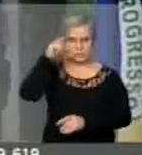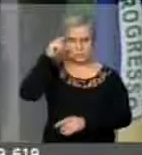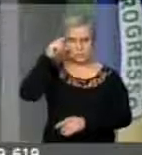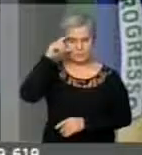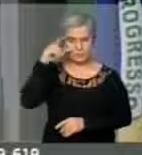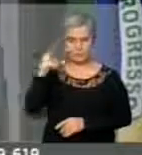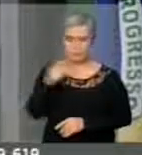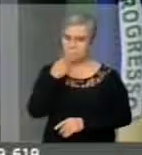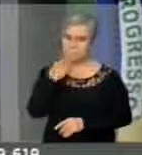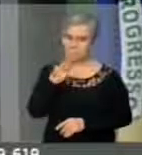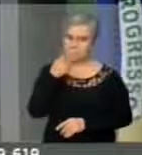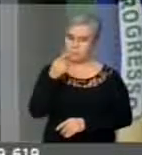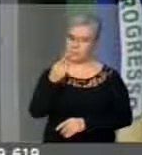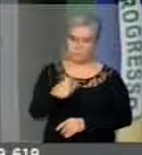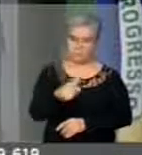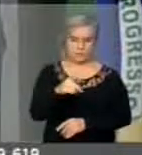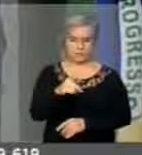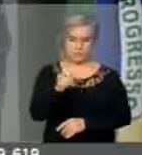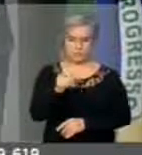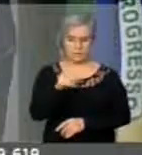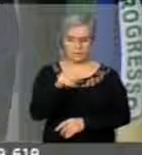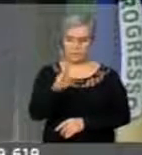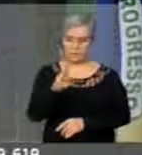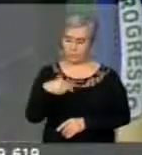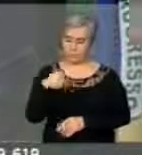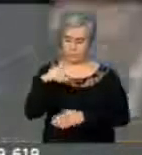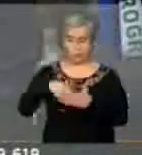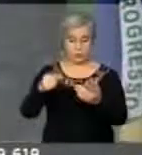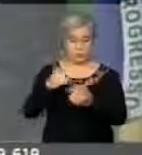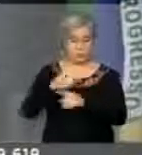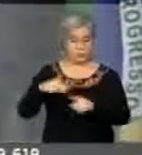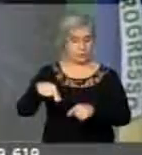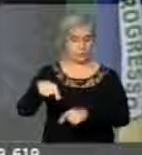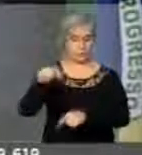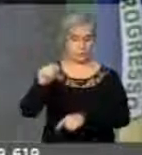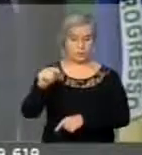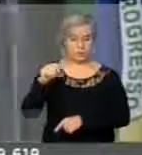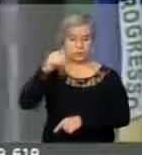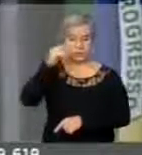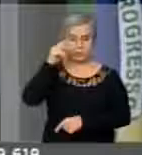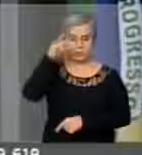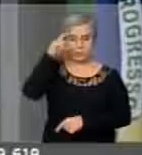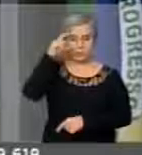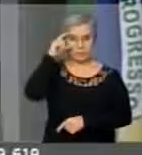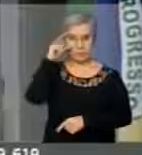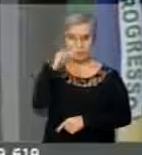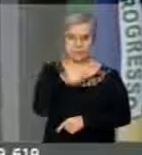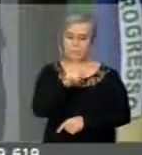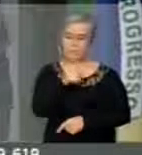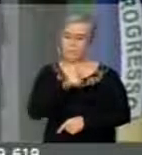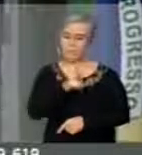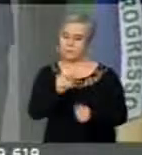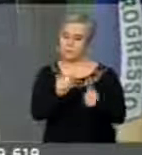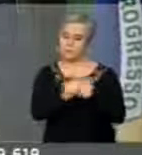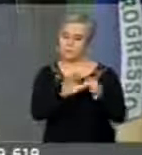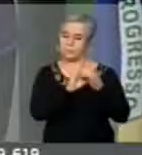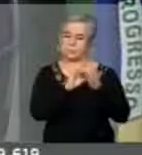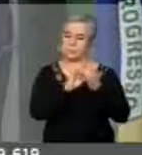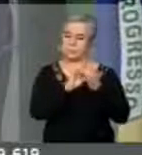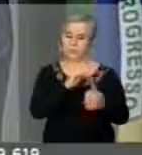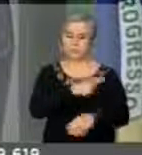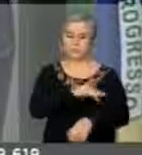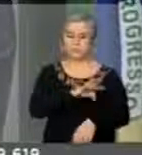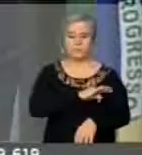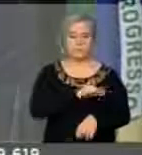que, repito, o PSDB não votou nele para presidente, né? Ele é historicamente aliado do PT, assim como o partido